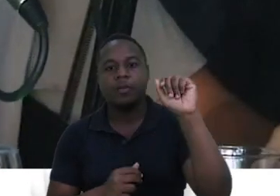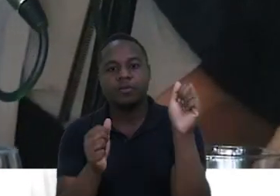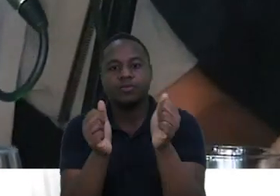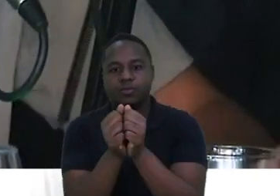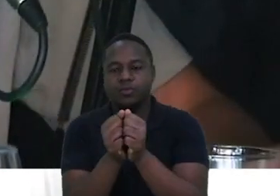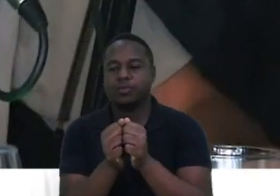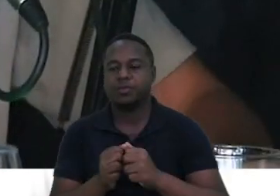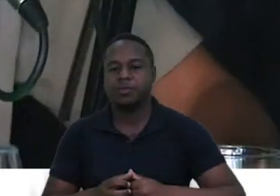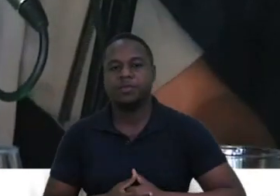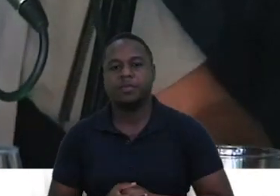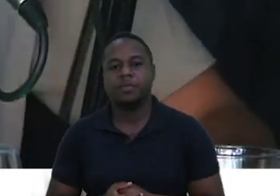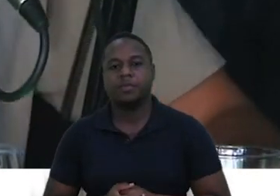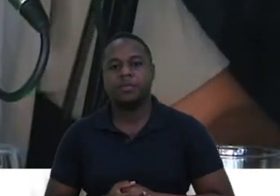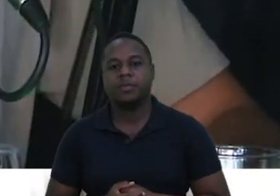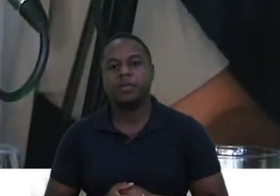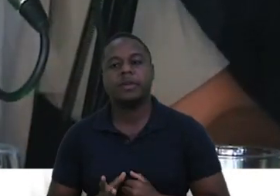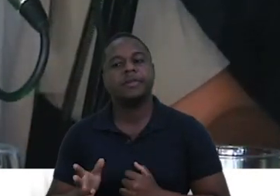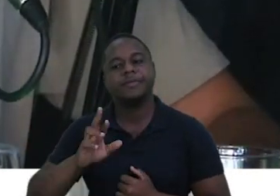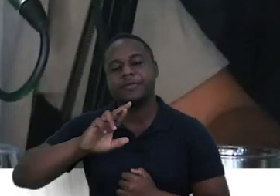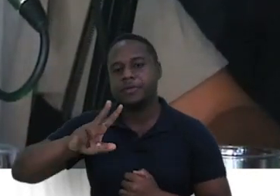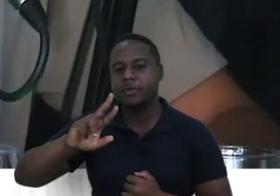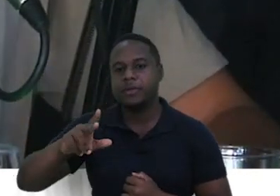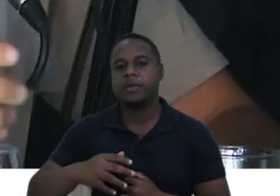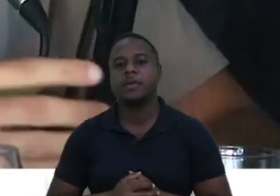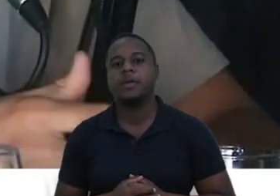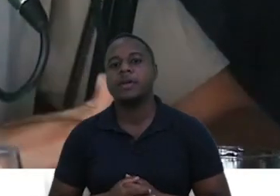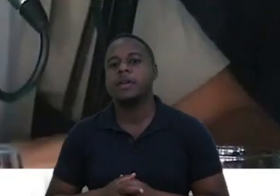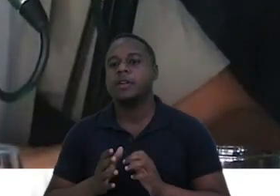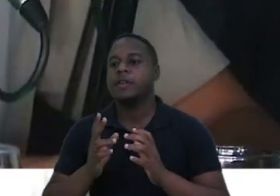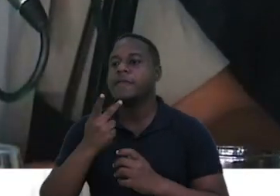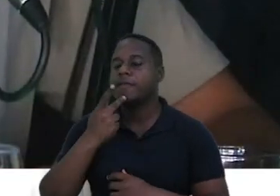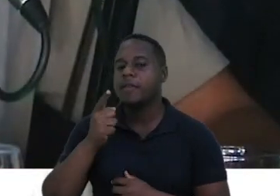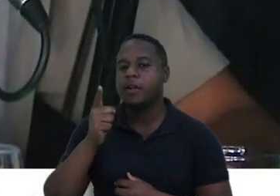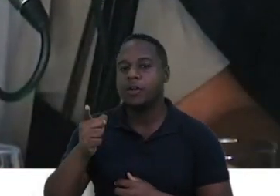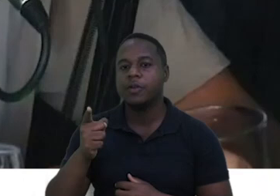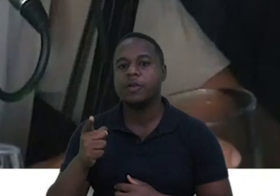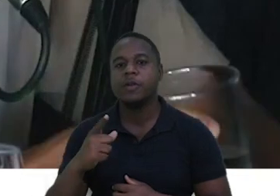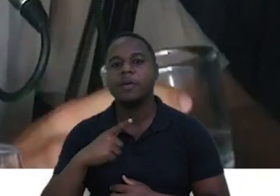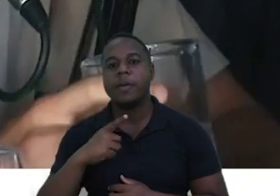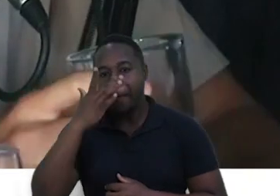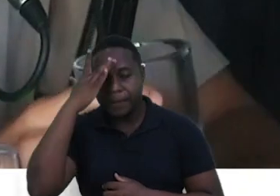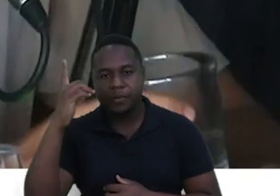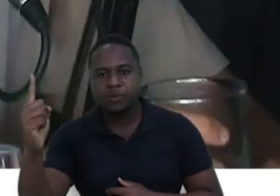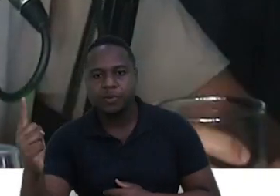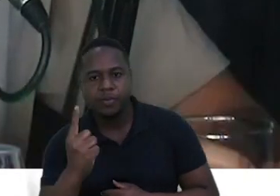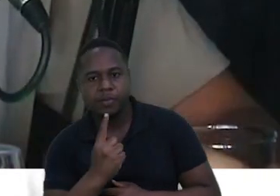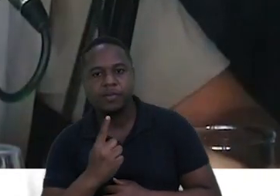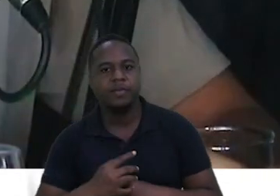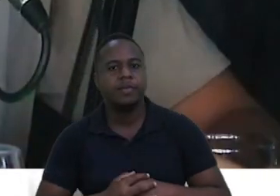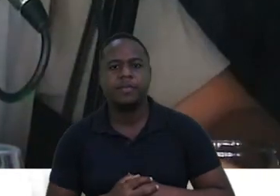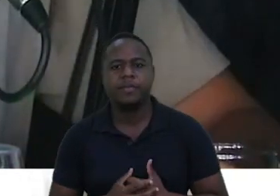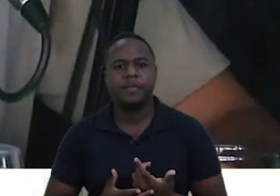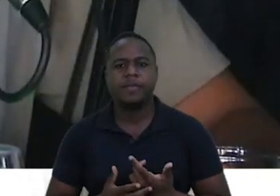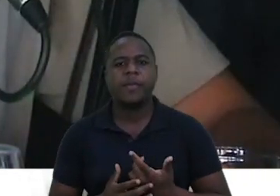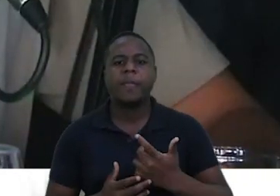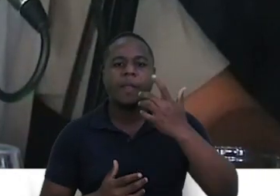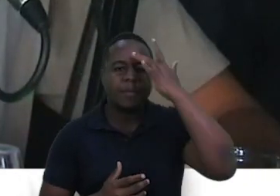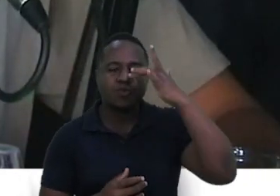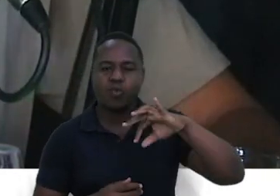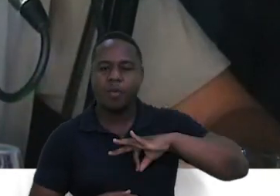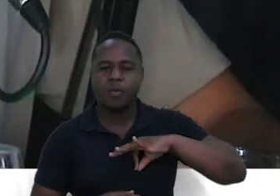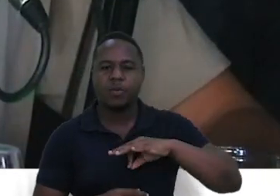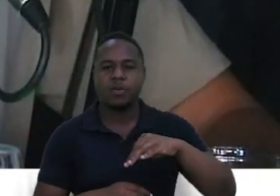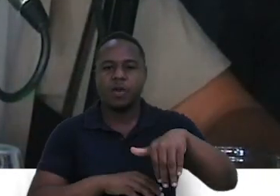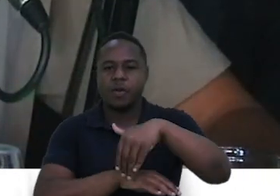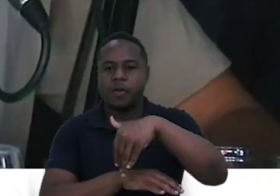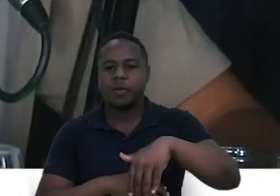enquanto. E já é bem diferente. Ele já falou que a forma que as pessoas chegam, ou desde imigração,